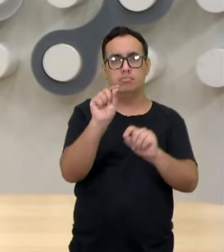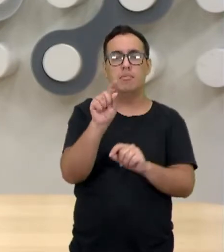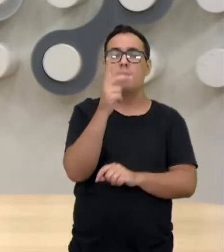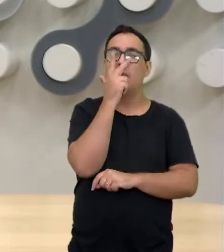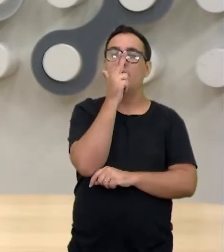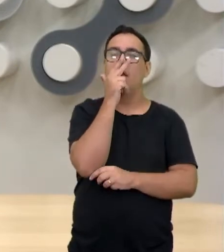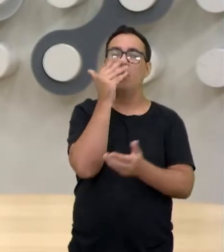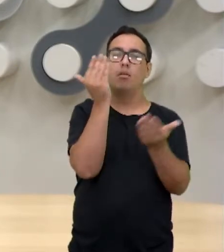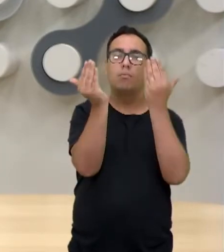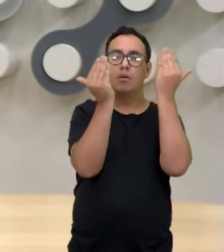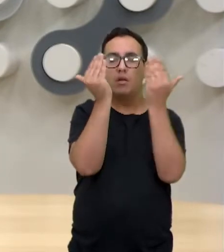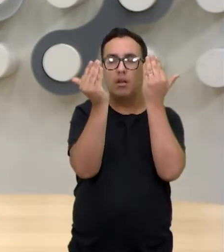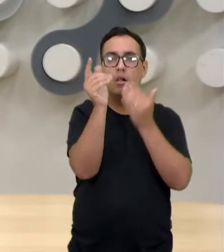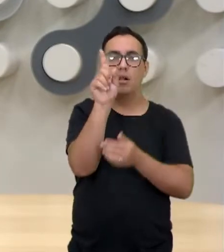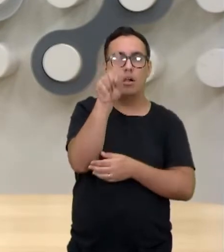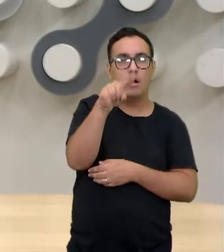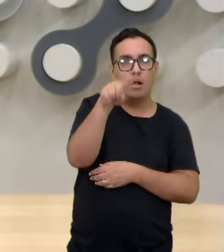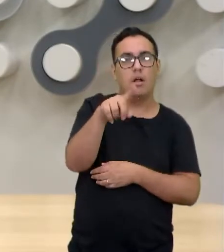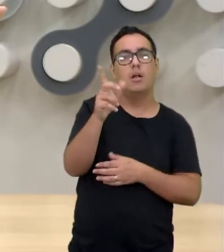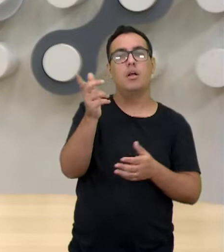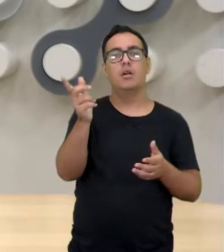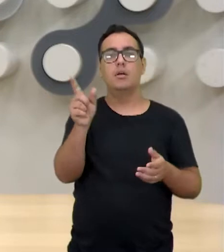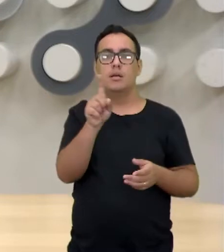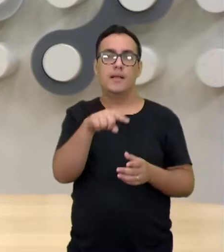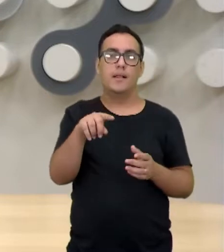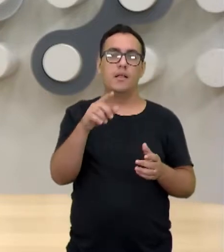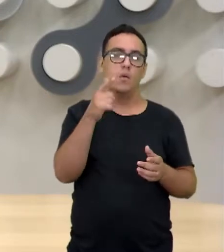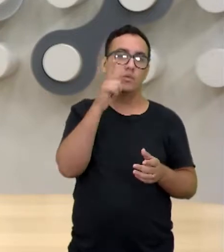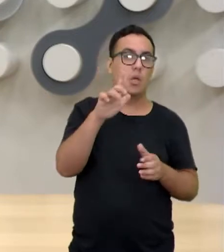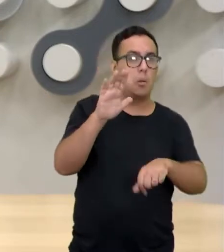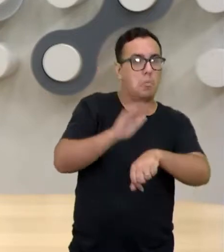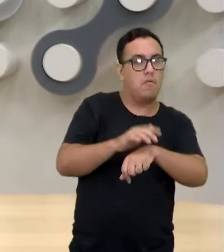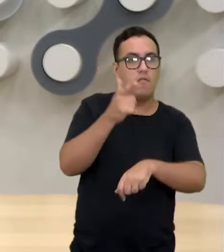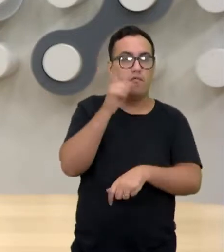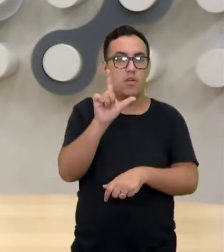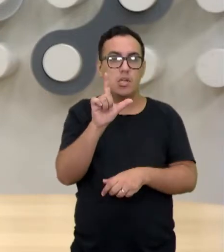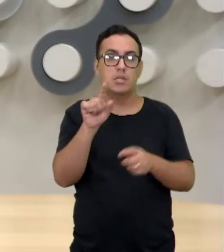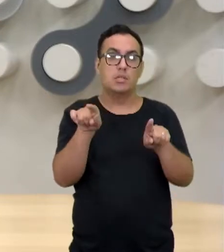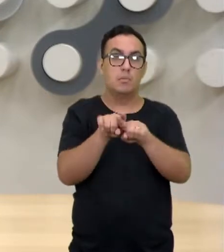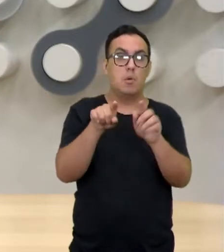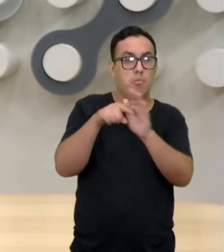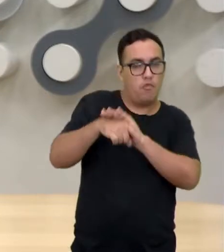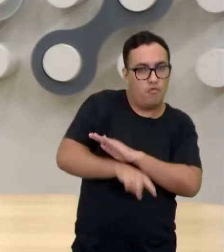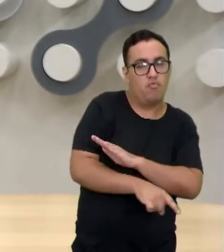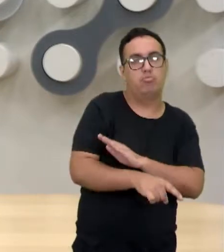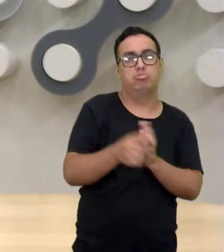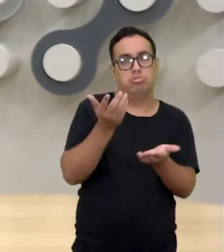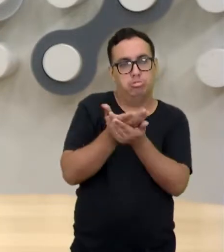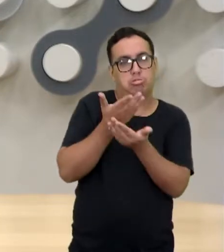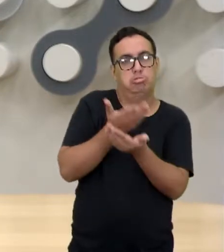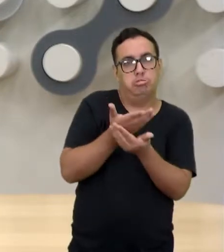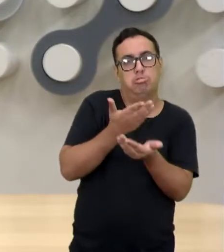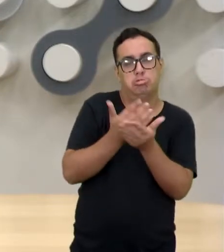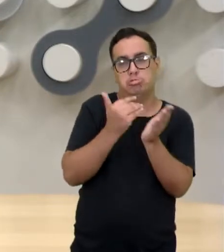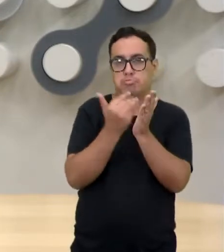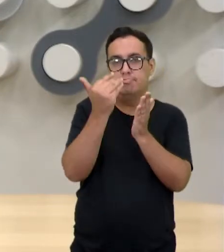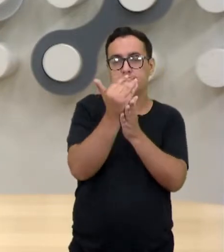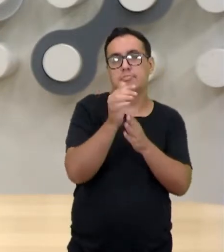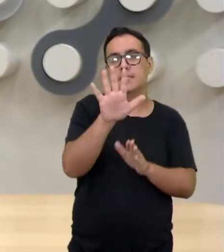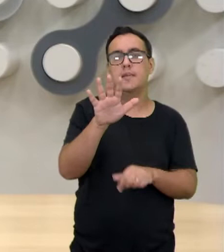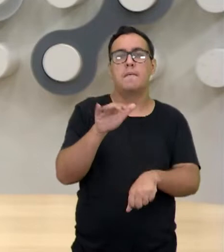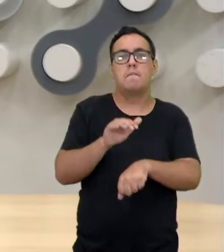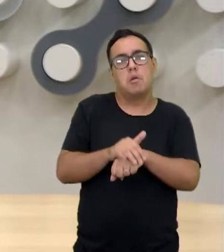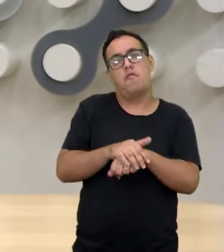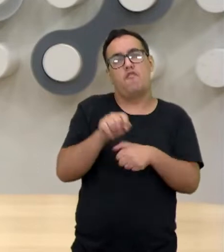equivalente a falar em saberes práticos e saberes teóricos, tá certo? Então, o que é um saber operativo?